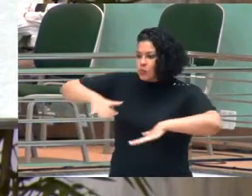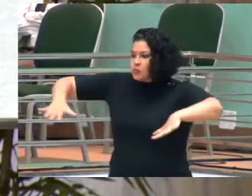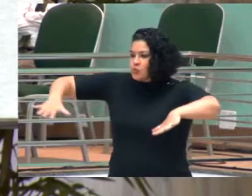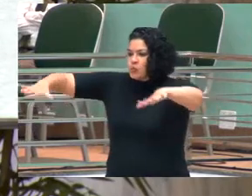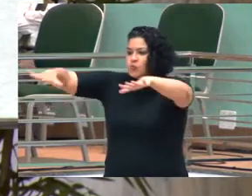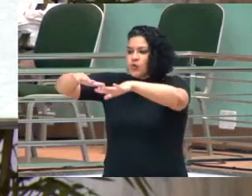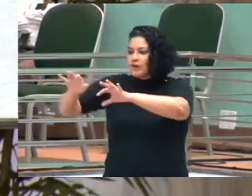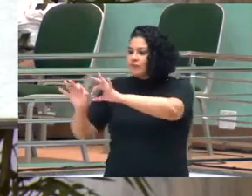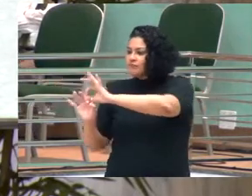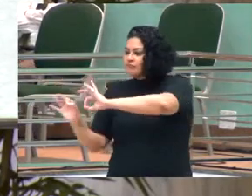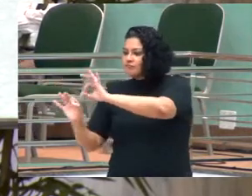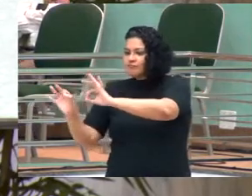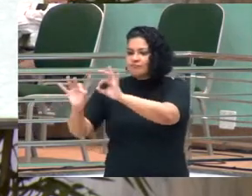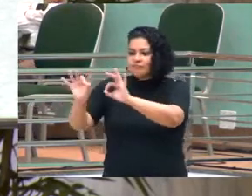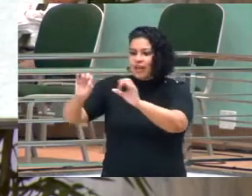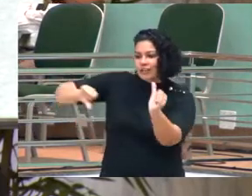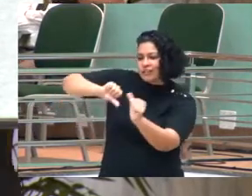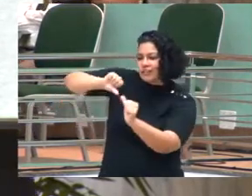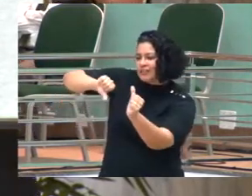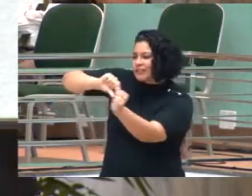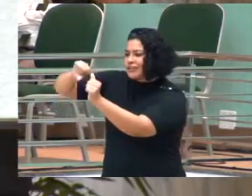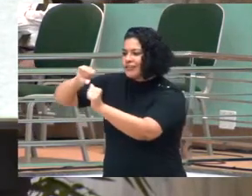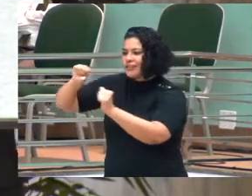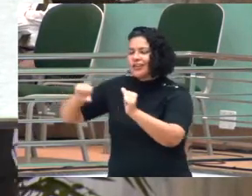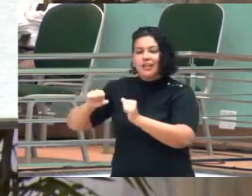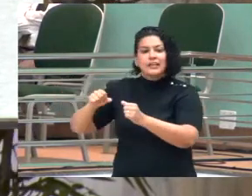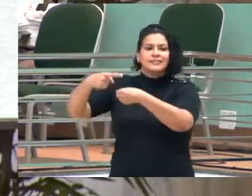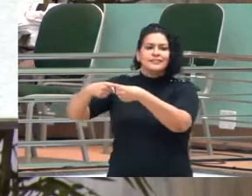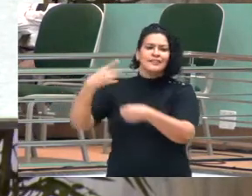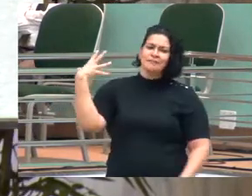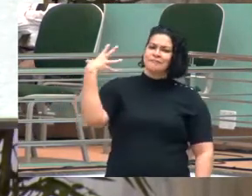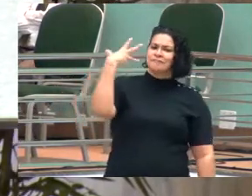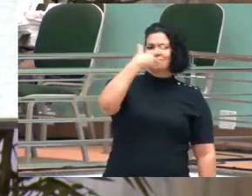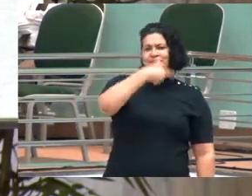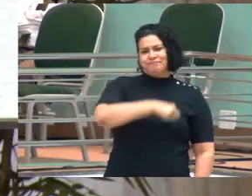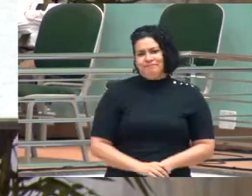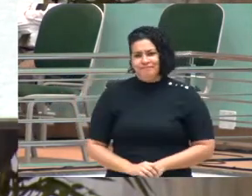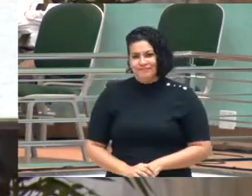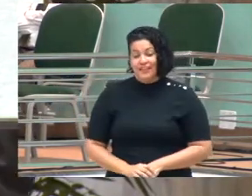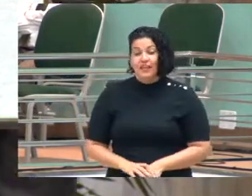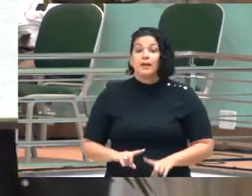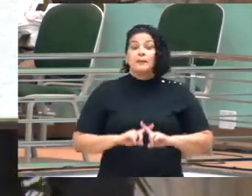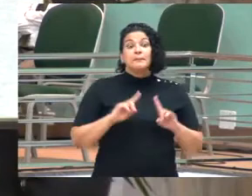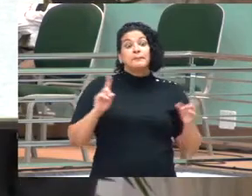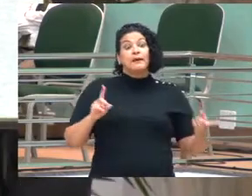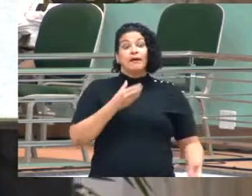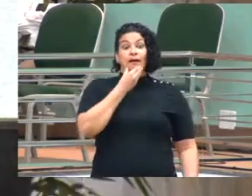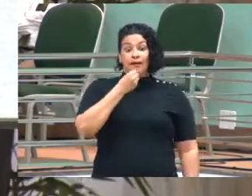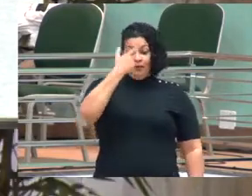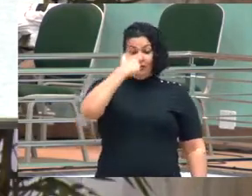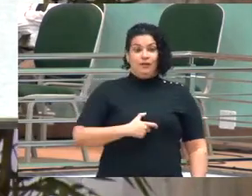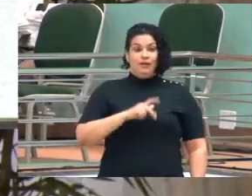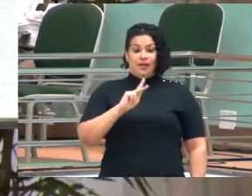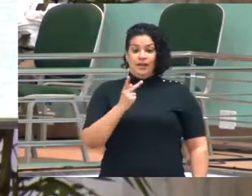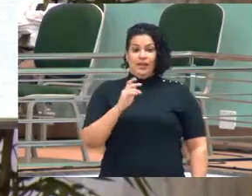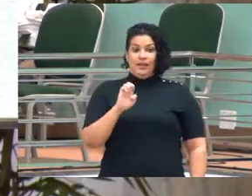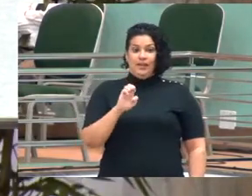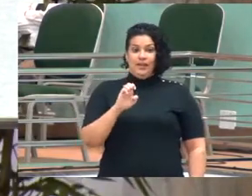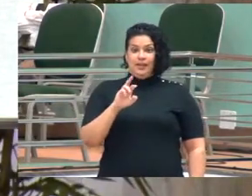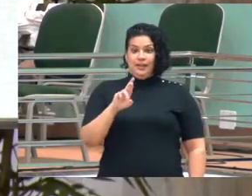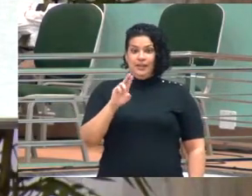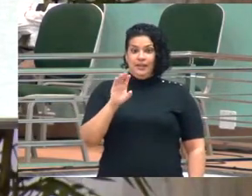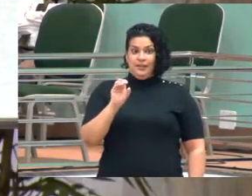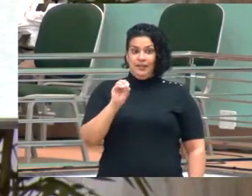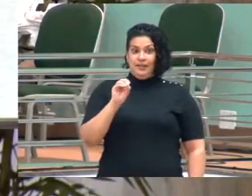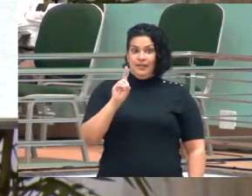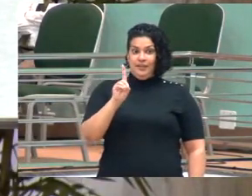bonita. Porém, ele tinha um problema. Herodes Grande era muito mau. E